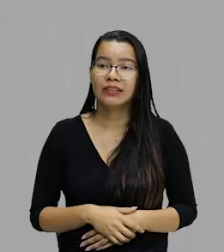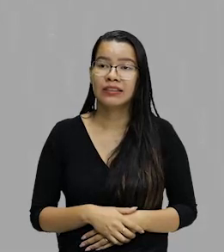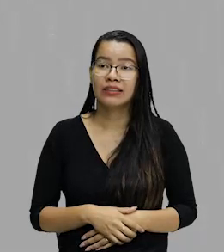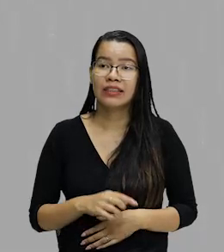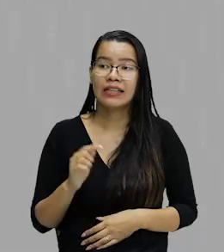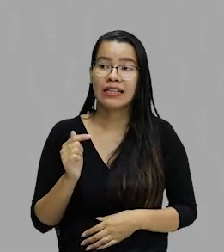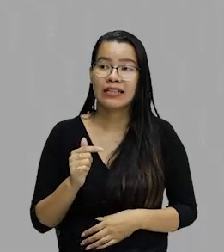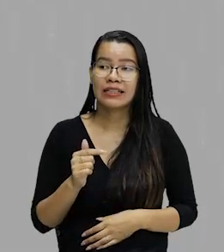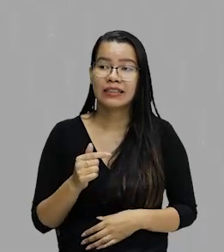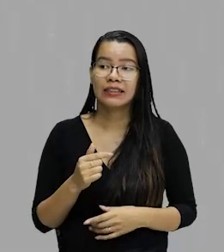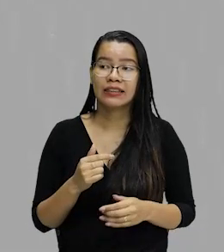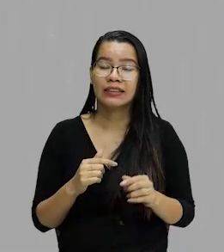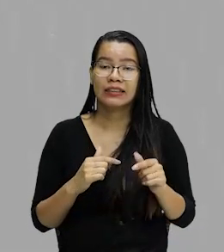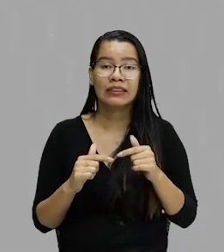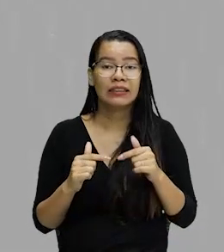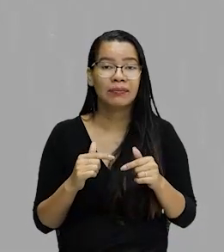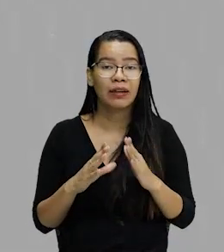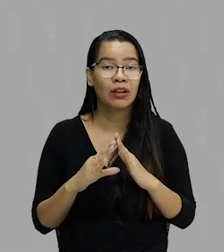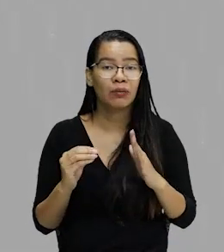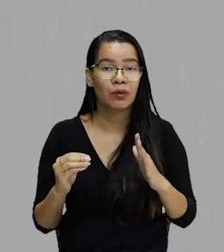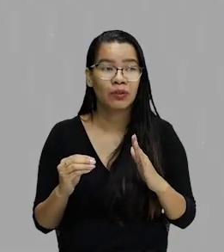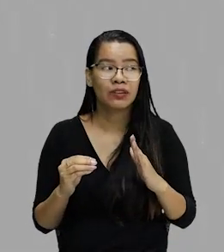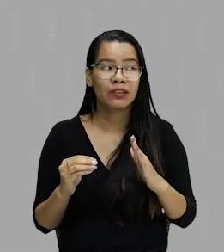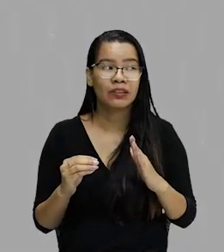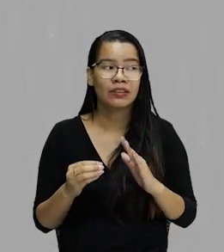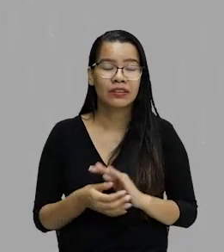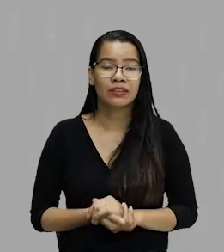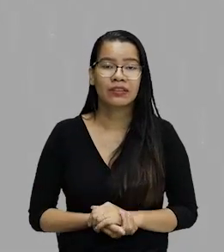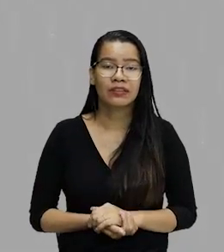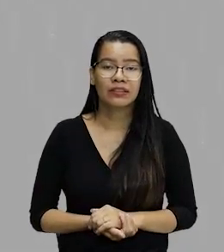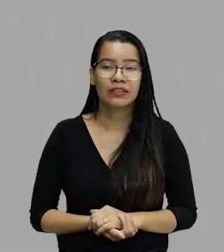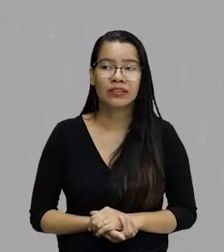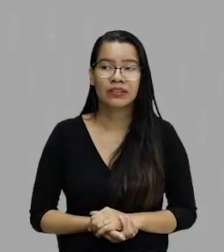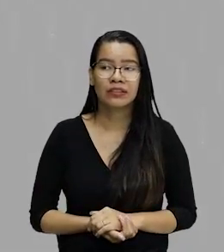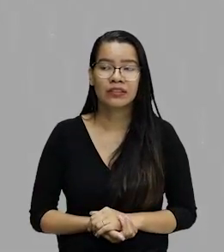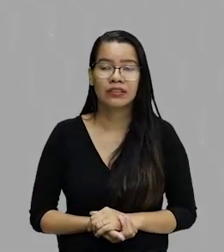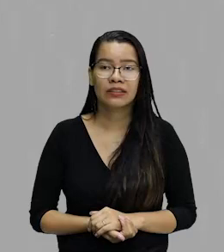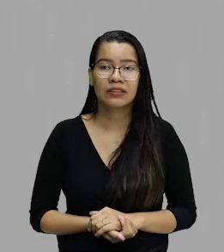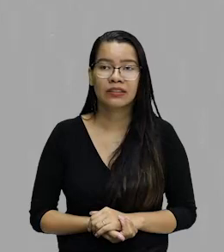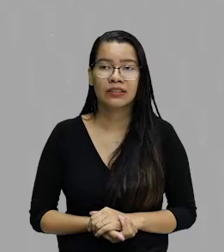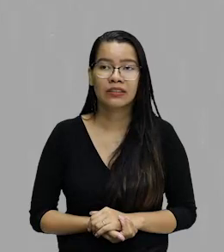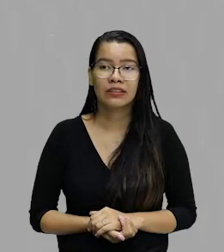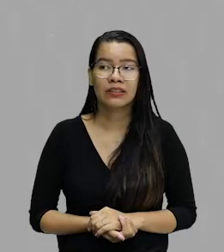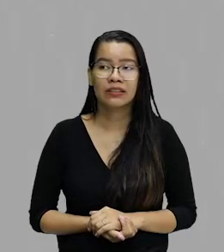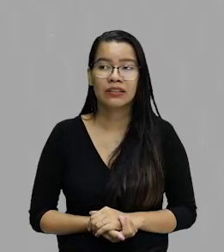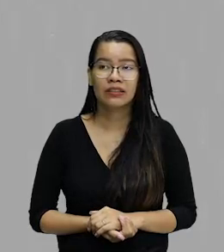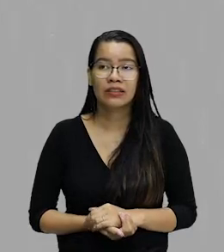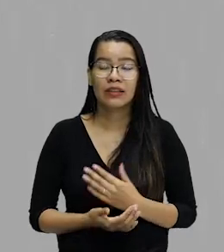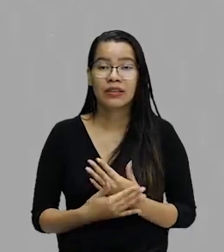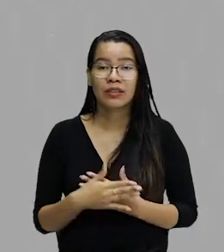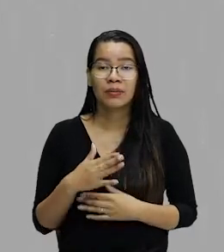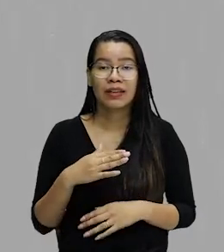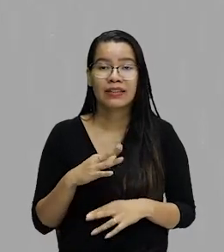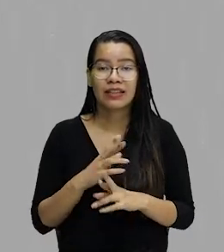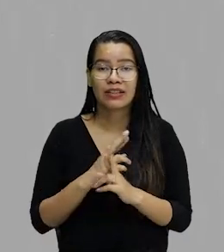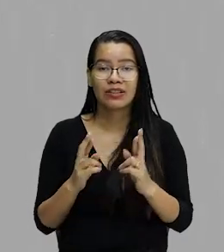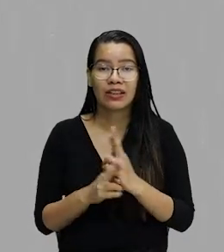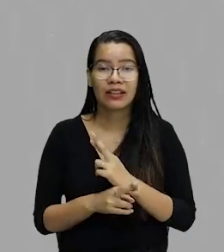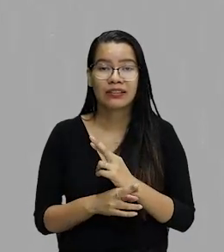Esta modalidade de trabalho, esse modelo de trabalho, esta forma de trabalho, essa modulação de trabalho, servidão e vassalagem está mais na Idade